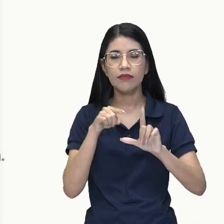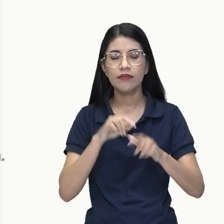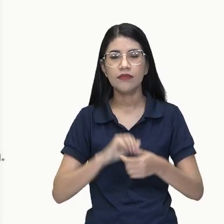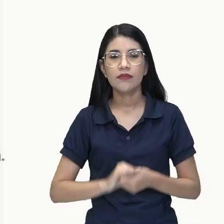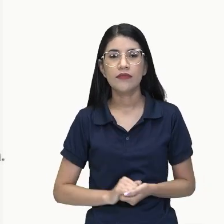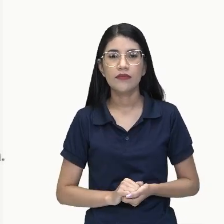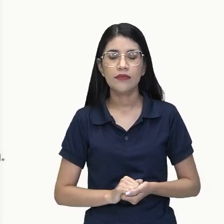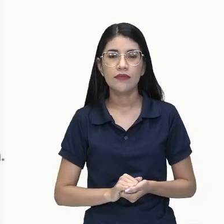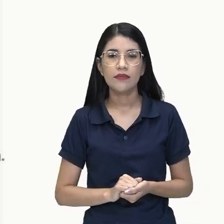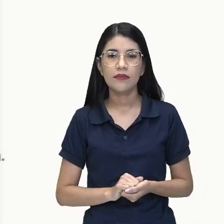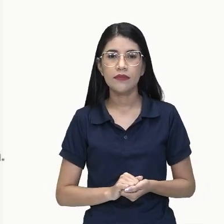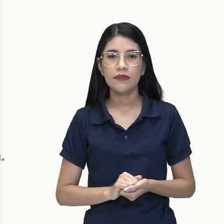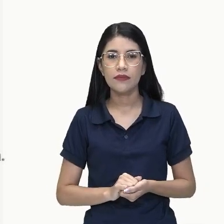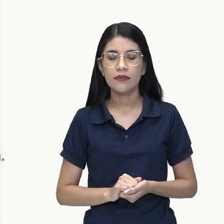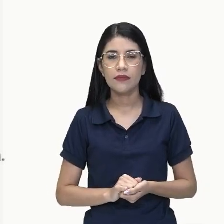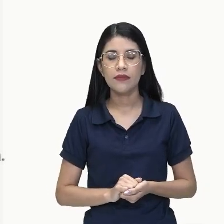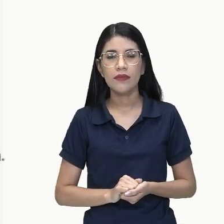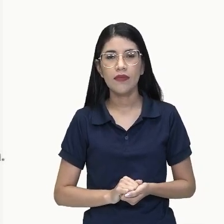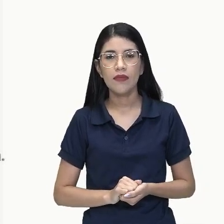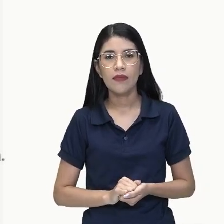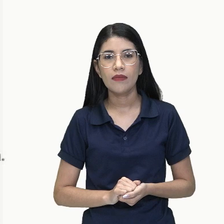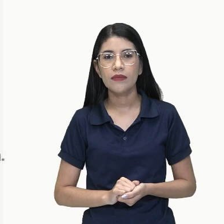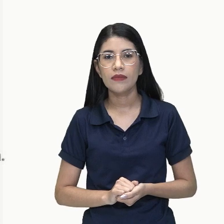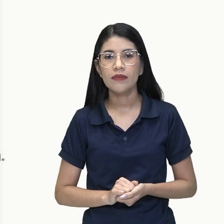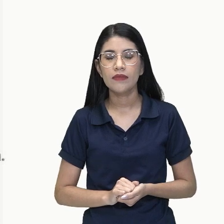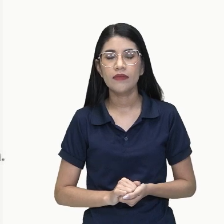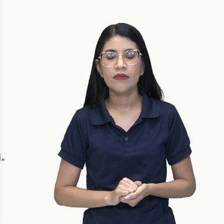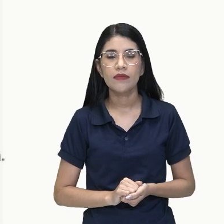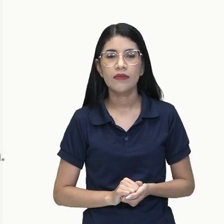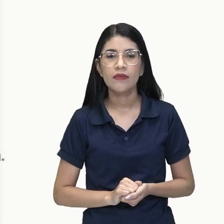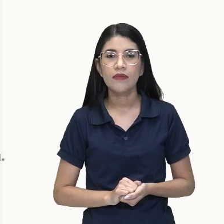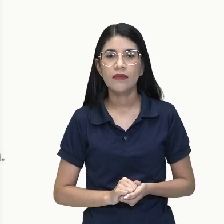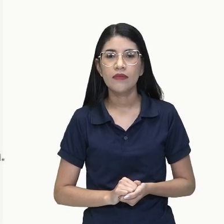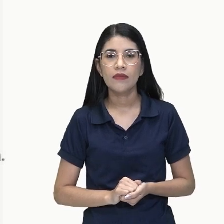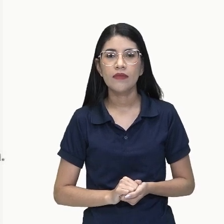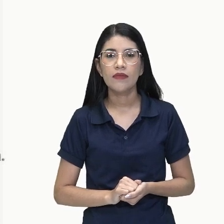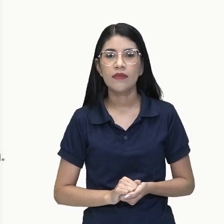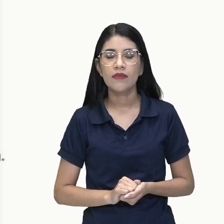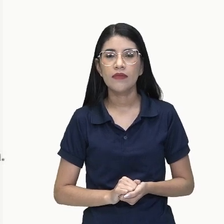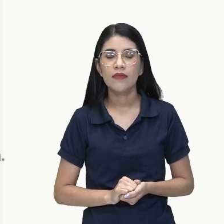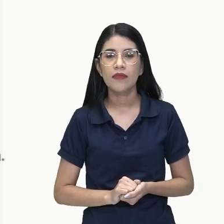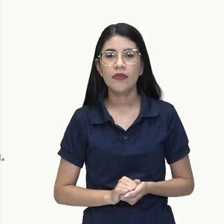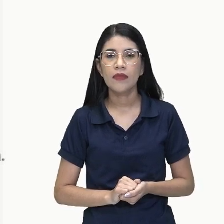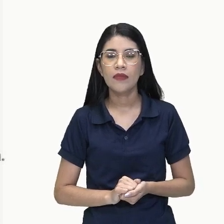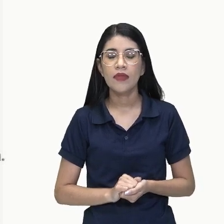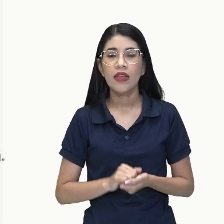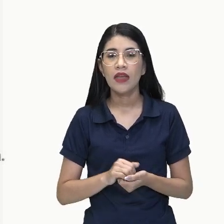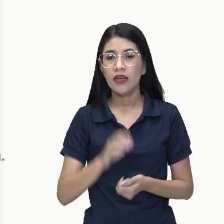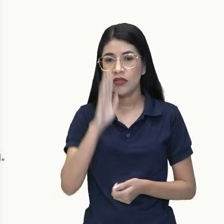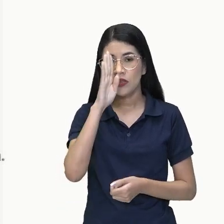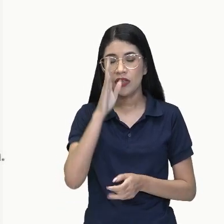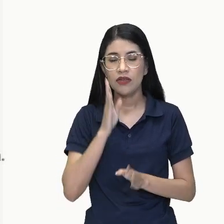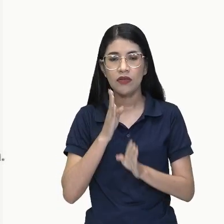dessa parábola, né? Então, vamos logo fazer o seguinte aqui, ó. Vamos logo atrás do delta.